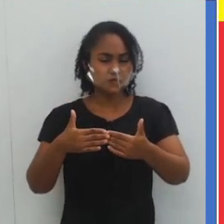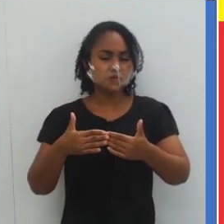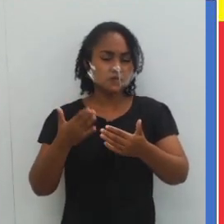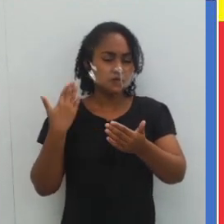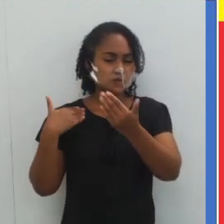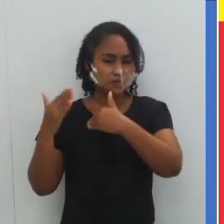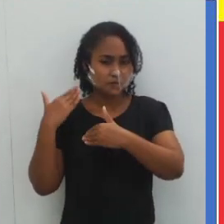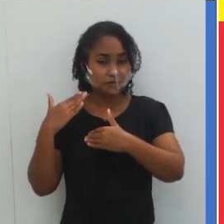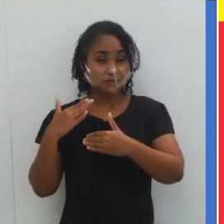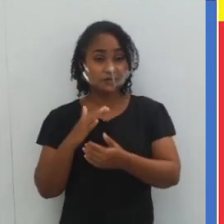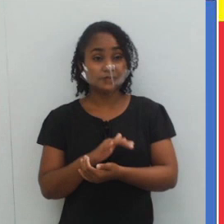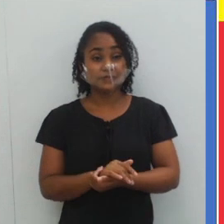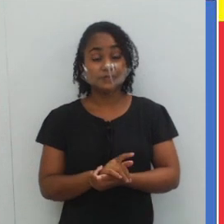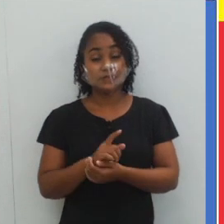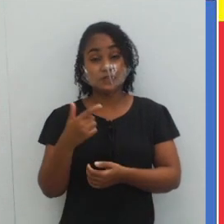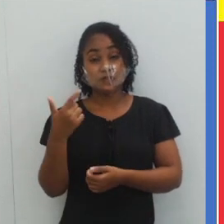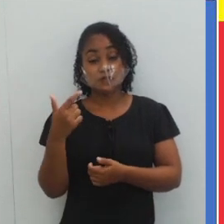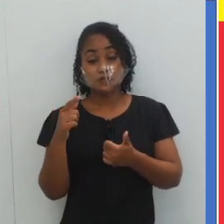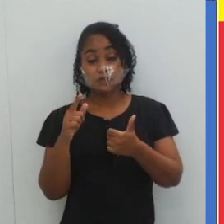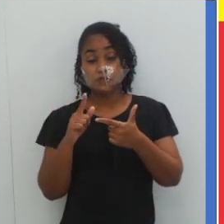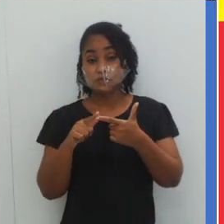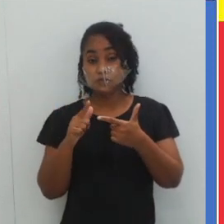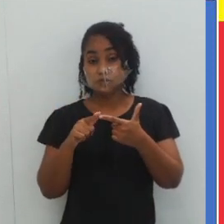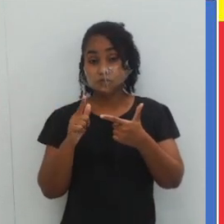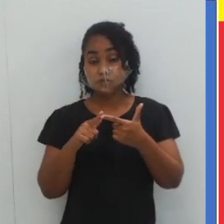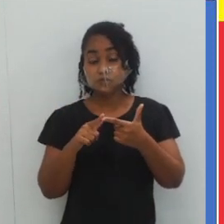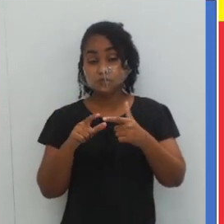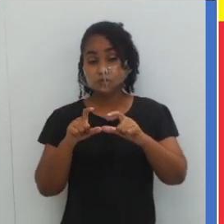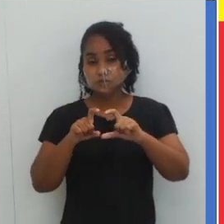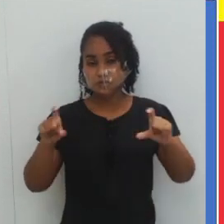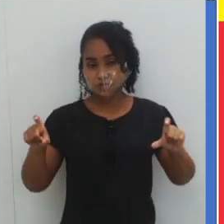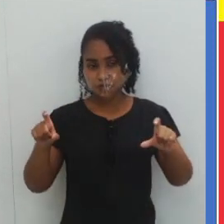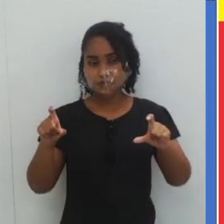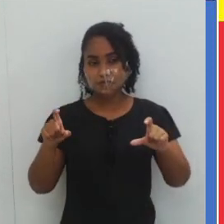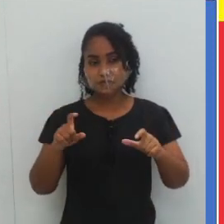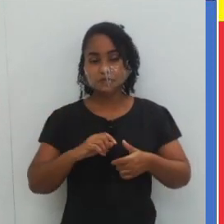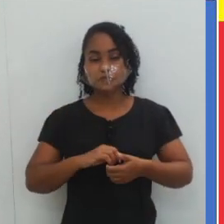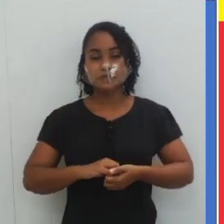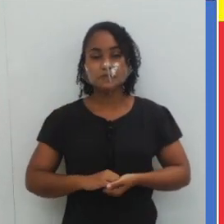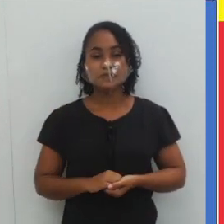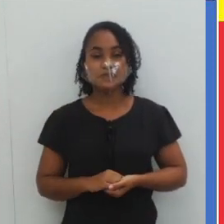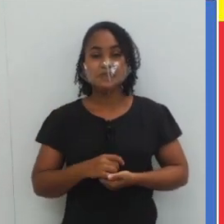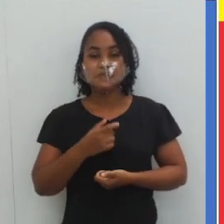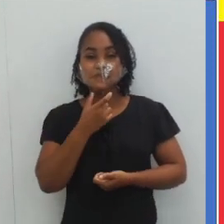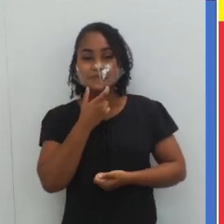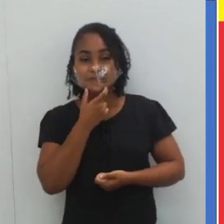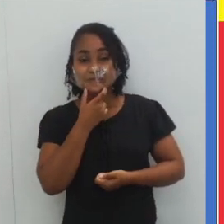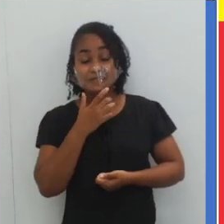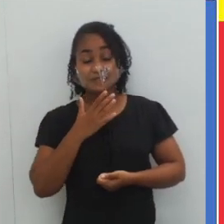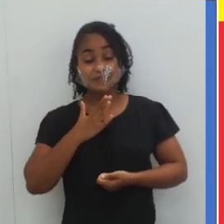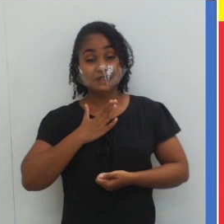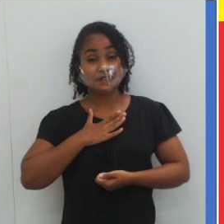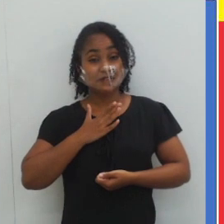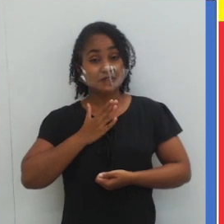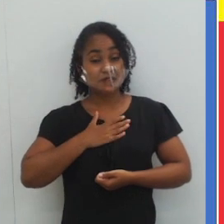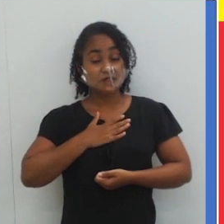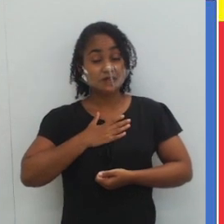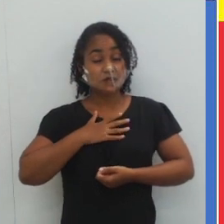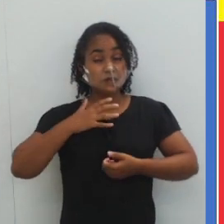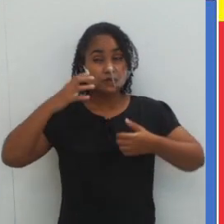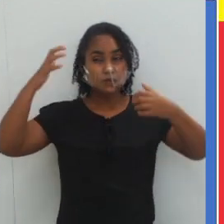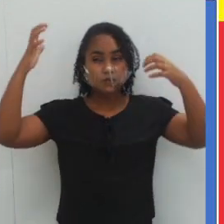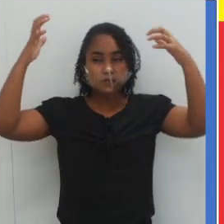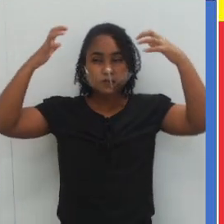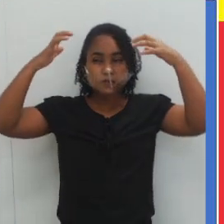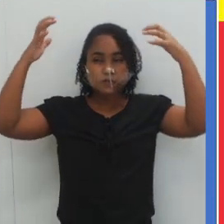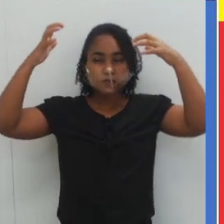ficou lá no passado. No exemplo 2, a gente tem aí, ó, I was taking a shower. Eu estava